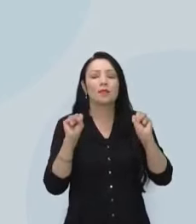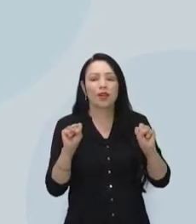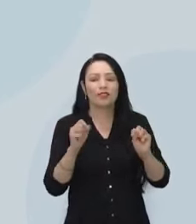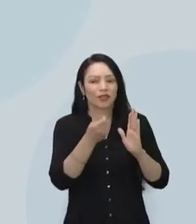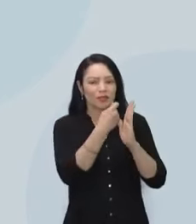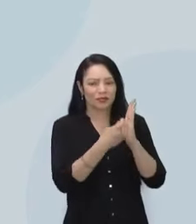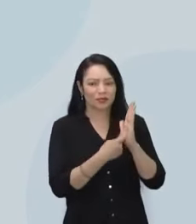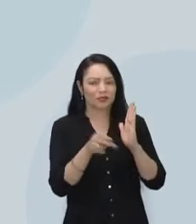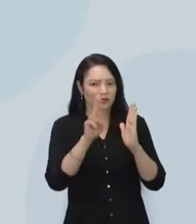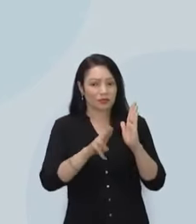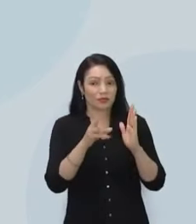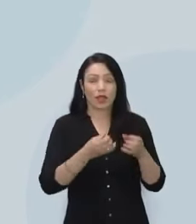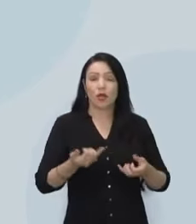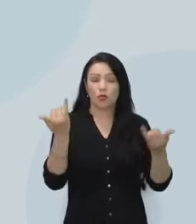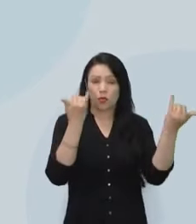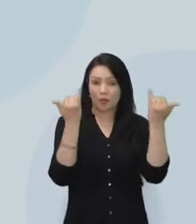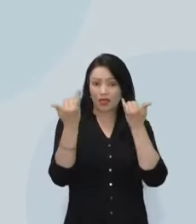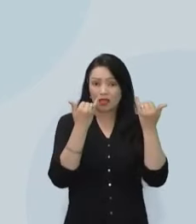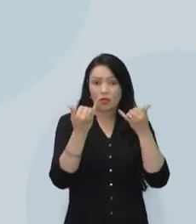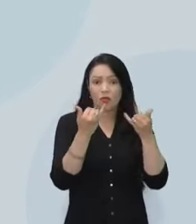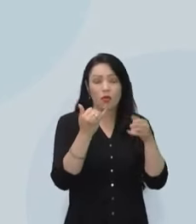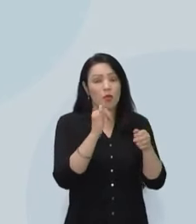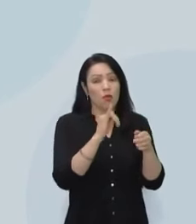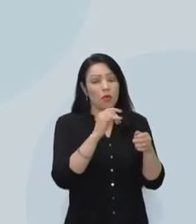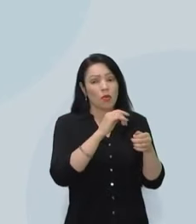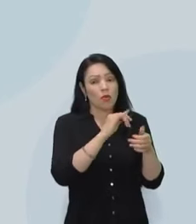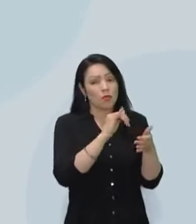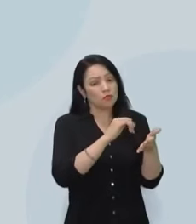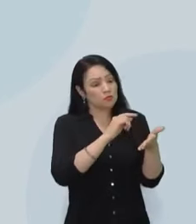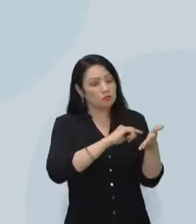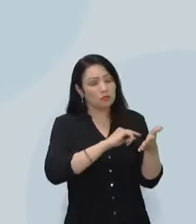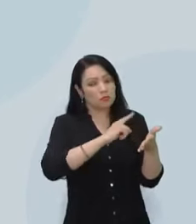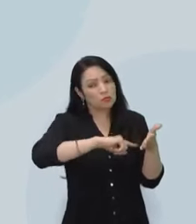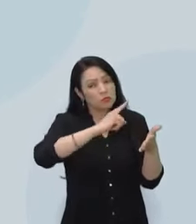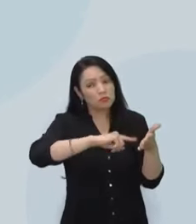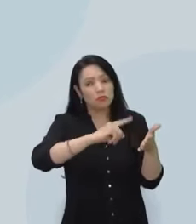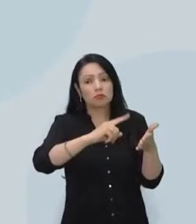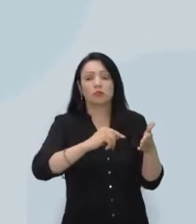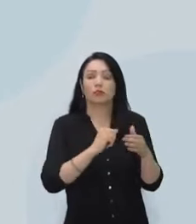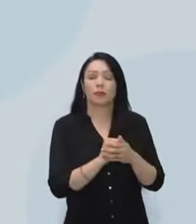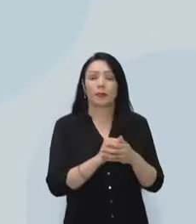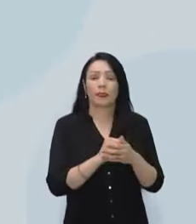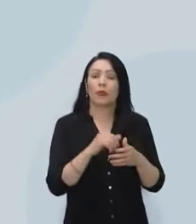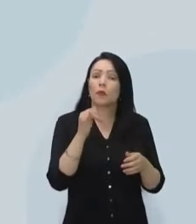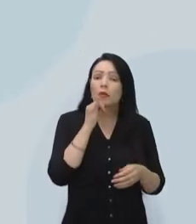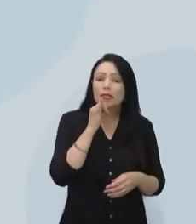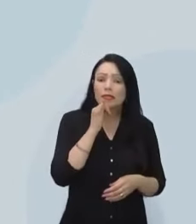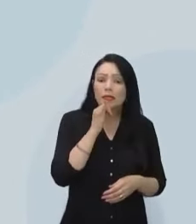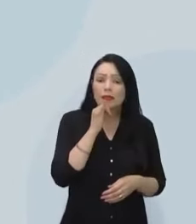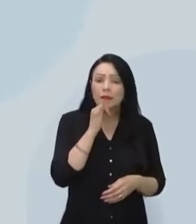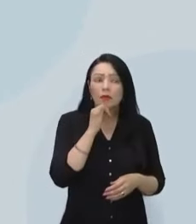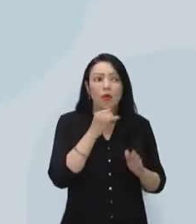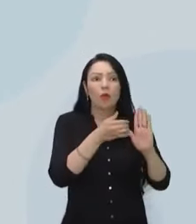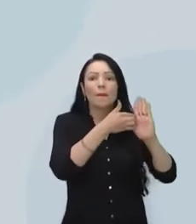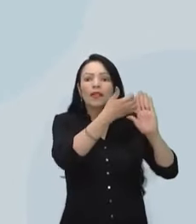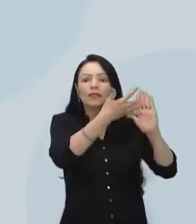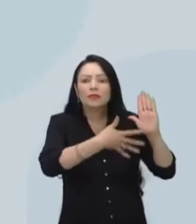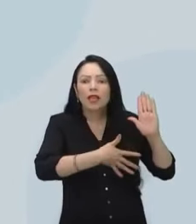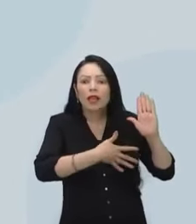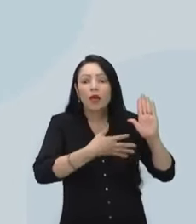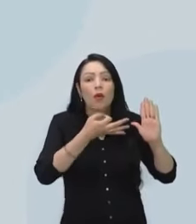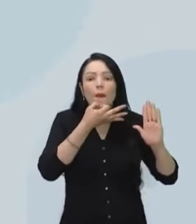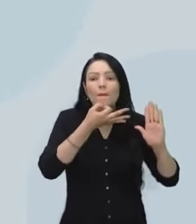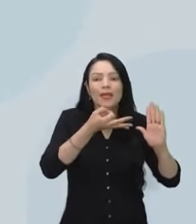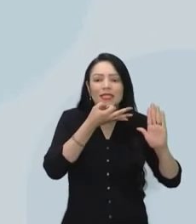utiliza o quê? Um dado estatístico, A. B. Um exemplo, C. Uma citação, D. Uma